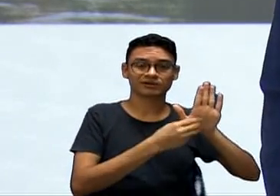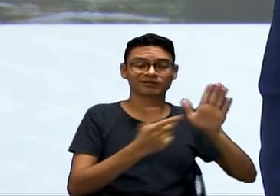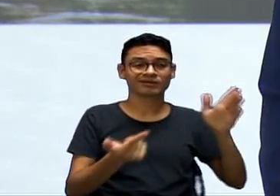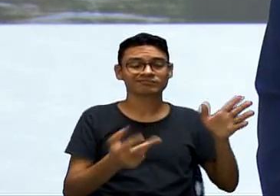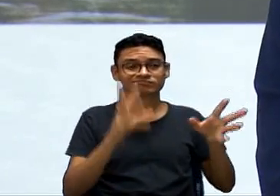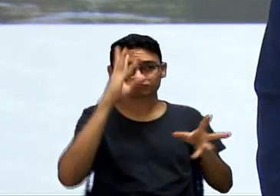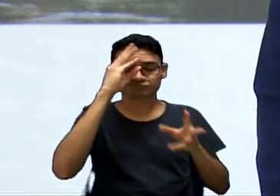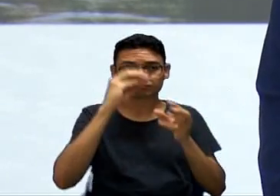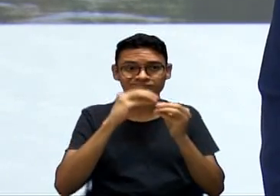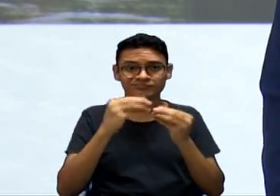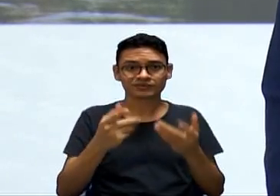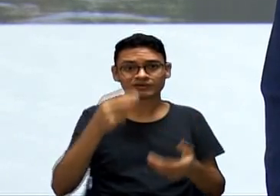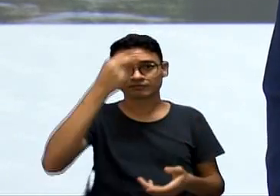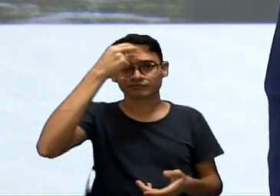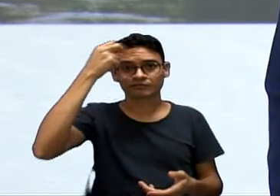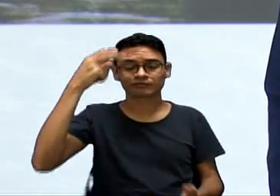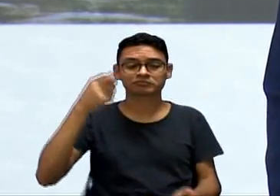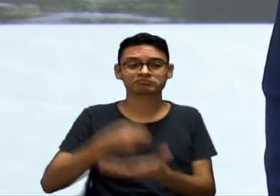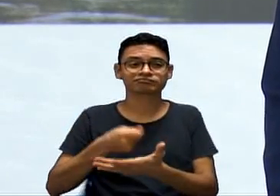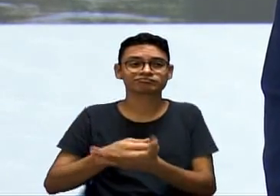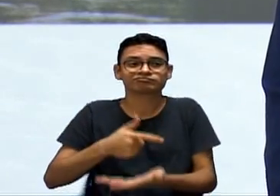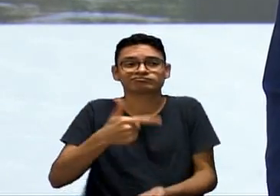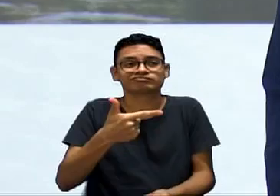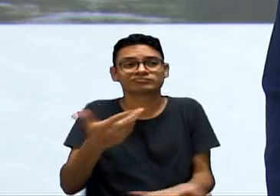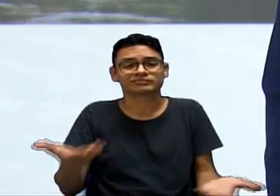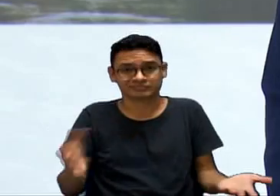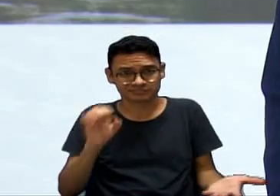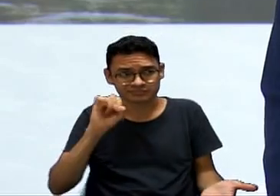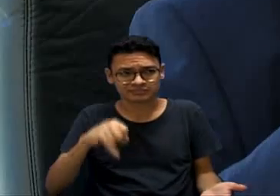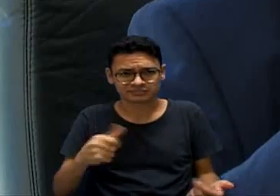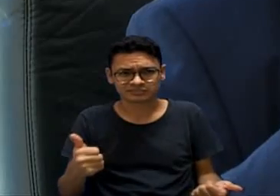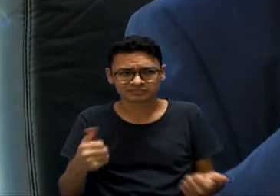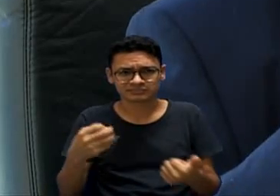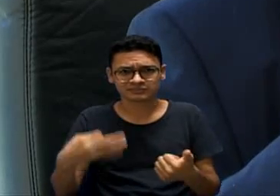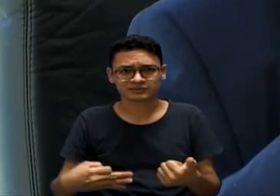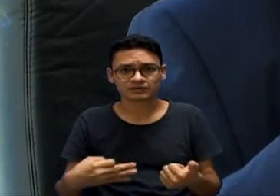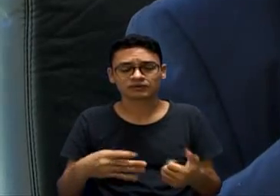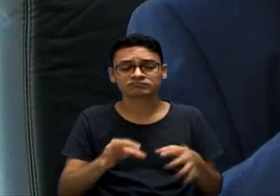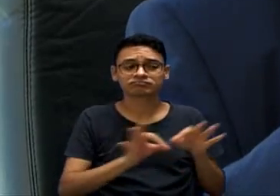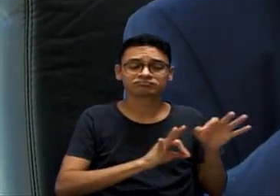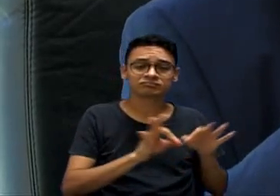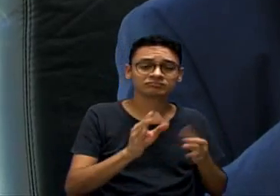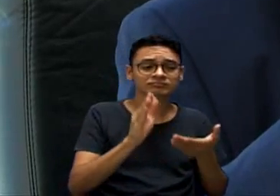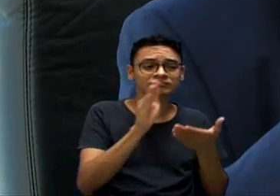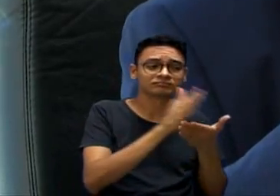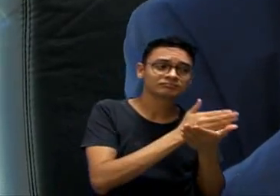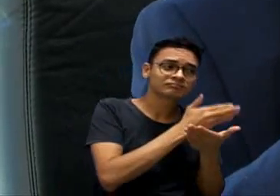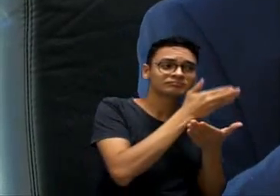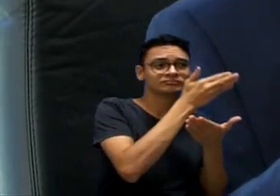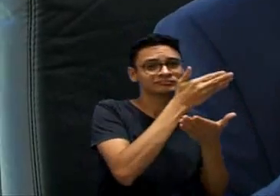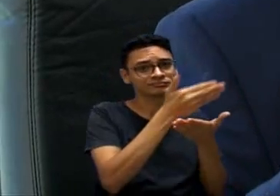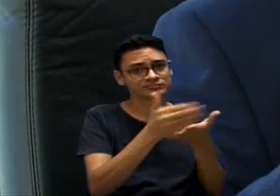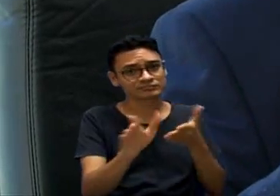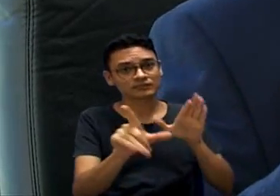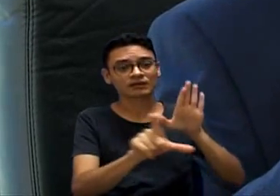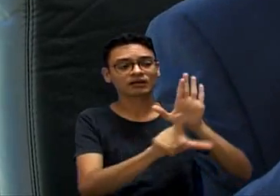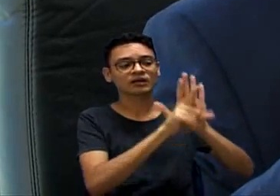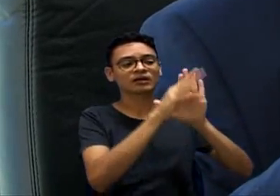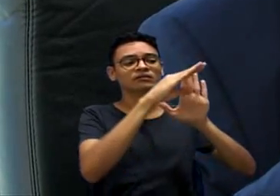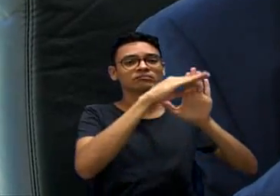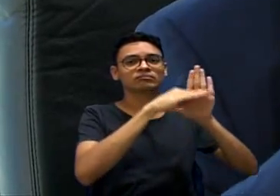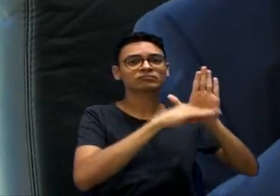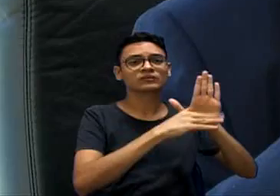implícito que a prefeitura não é obrigada a nada. Sim? Depende de cada projeto, depende de cada lei, como ela foi